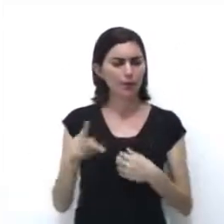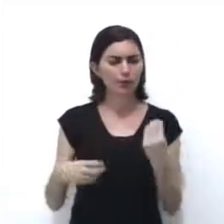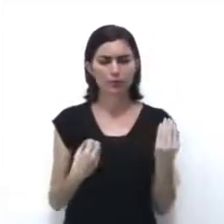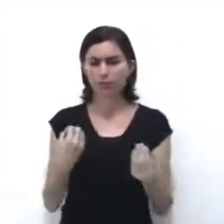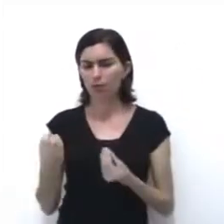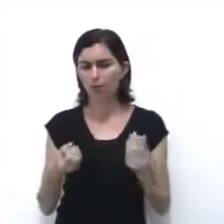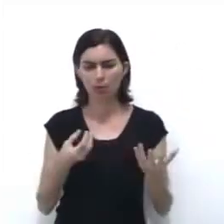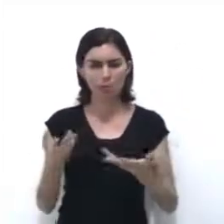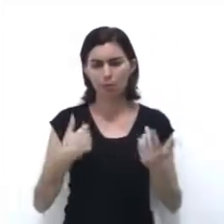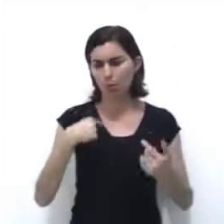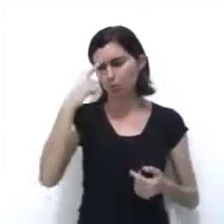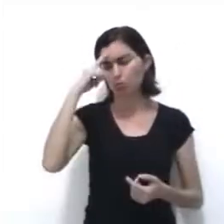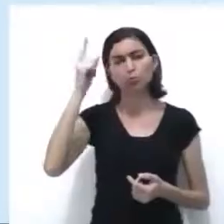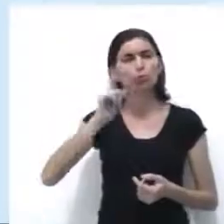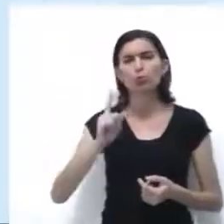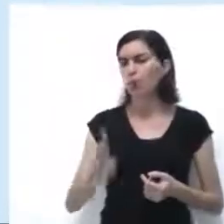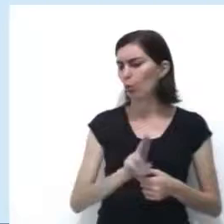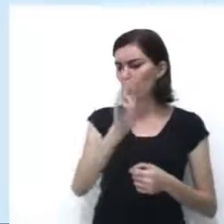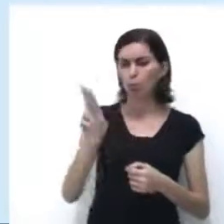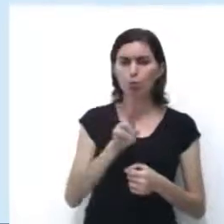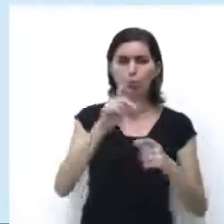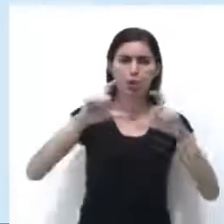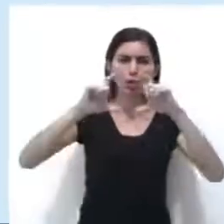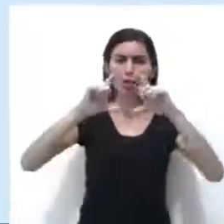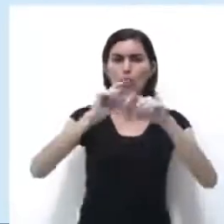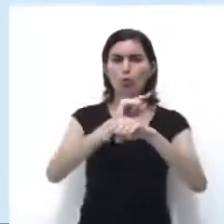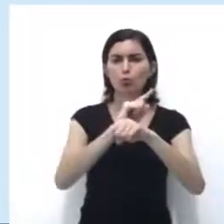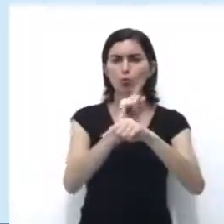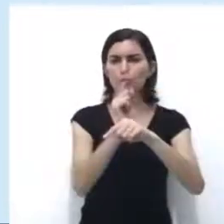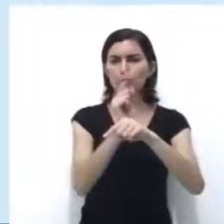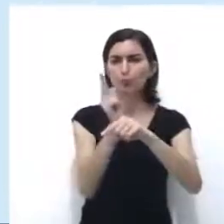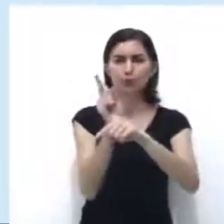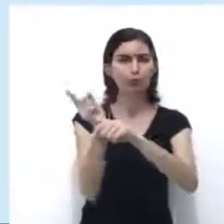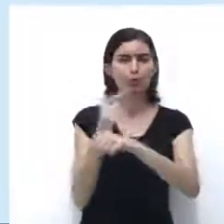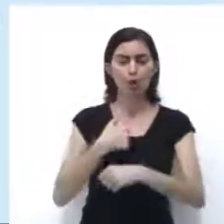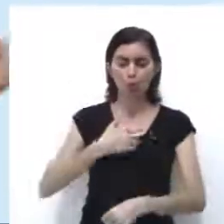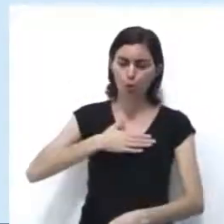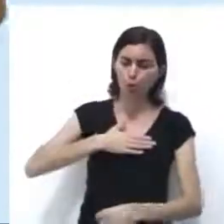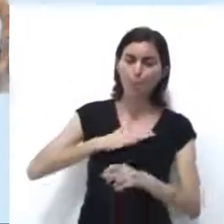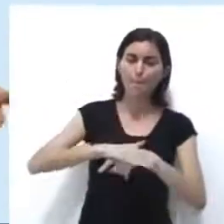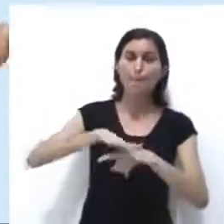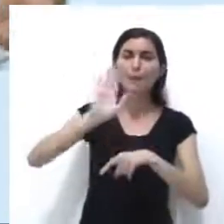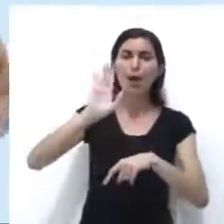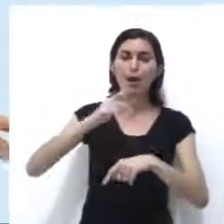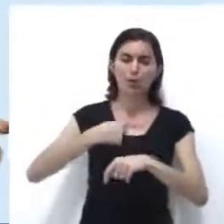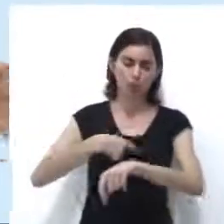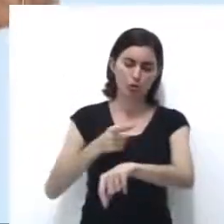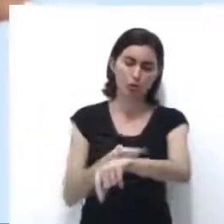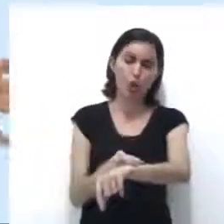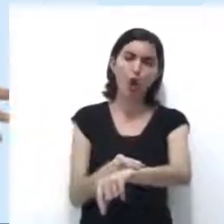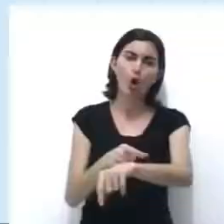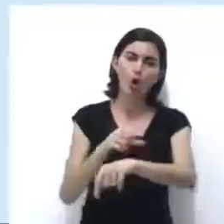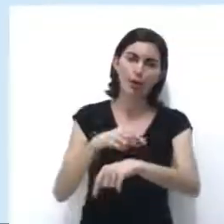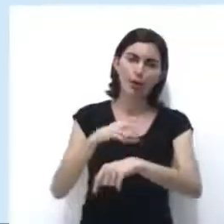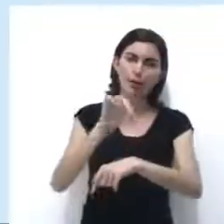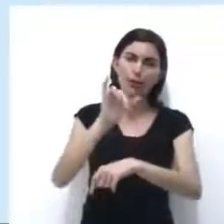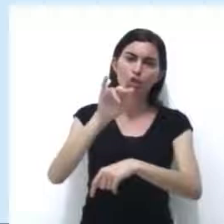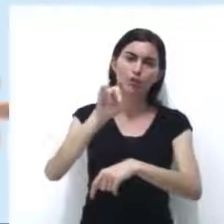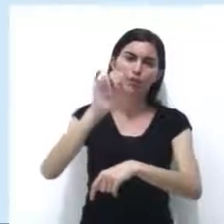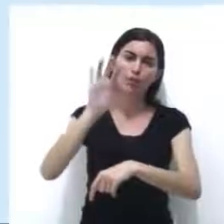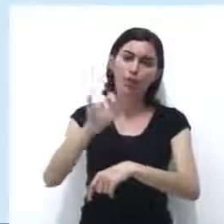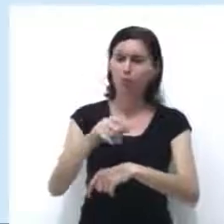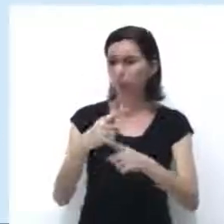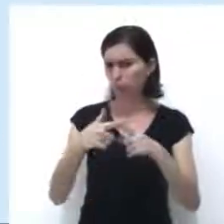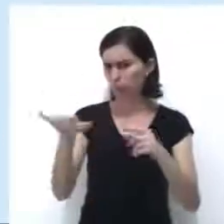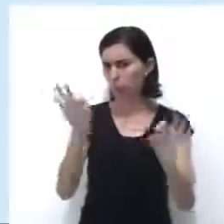assim, professor, eu não sei ainda utilizar o relógio de ponteiros. Eu gosto mais do relógio digital. Olha só,